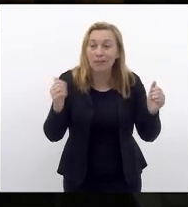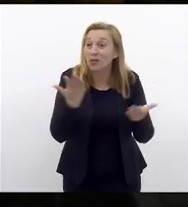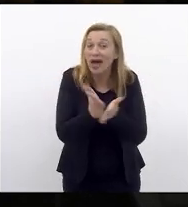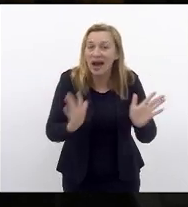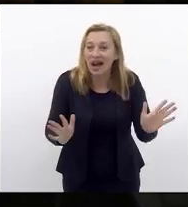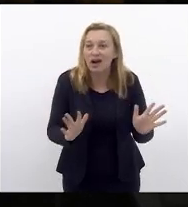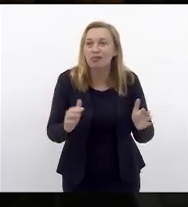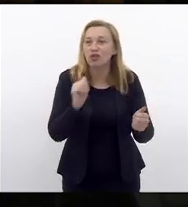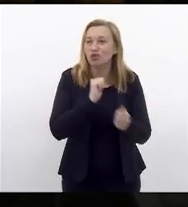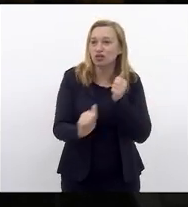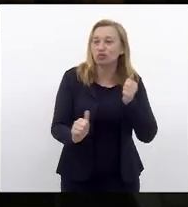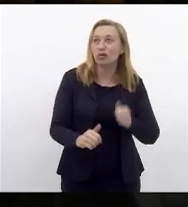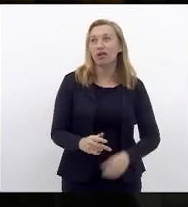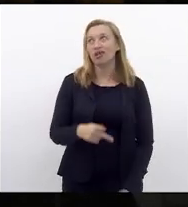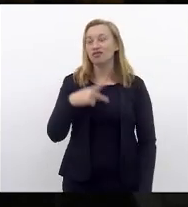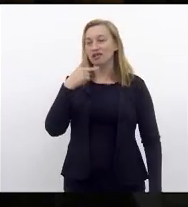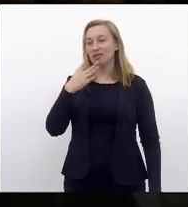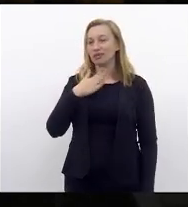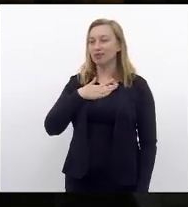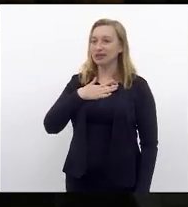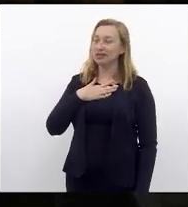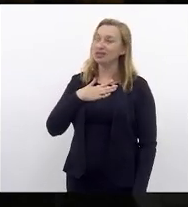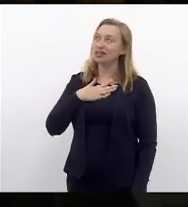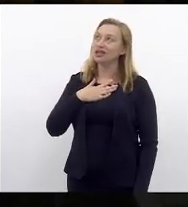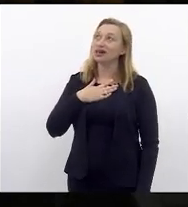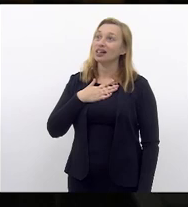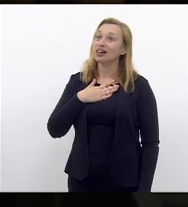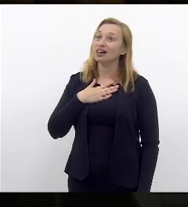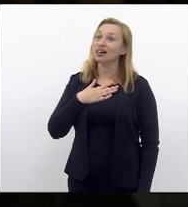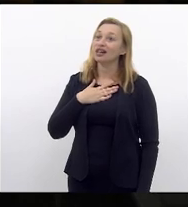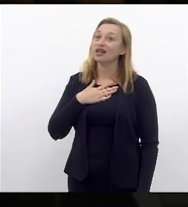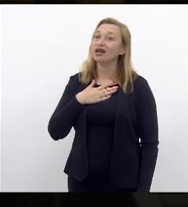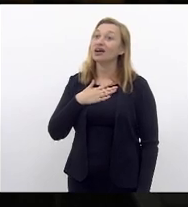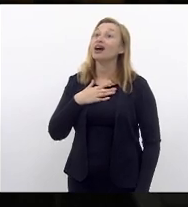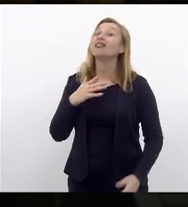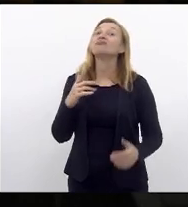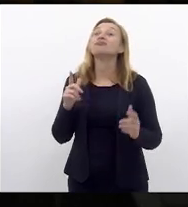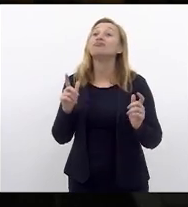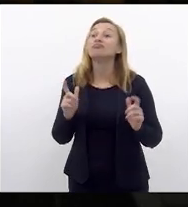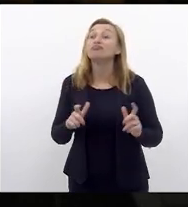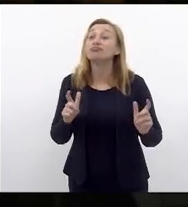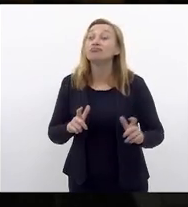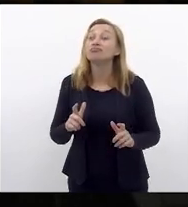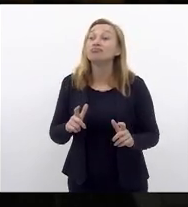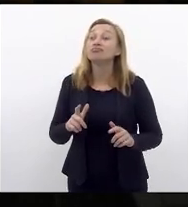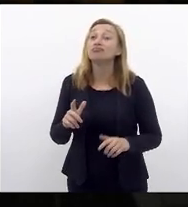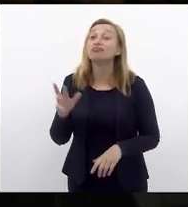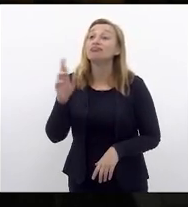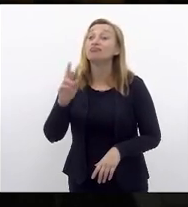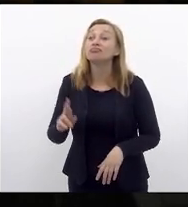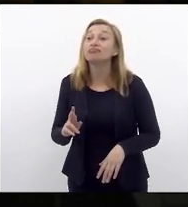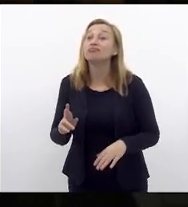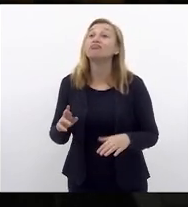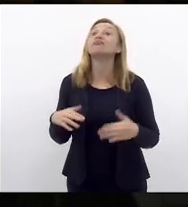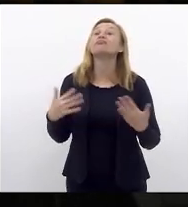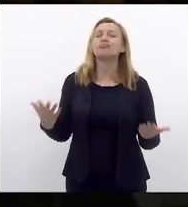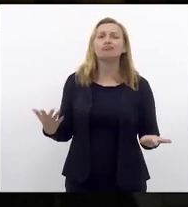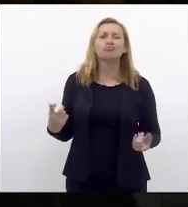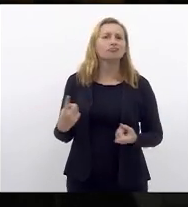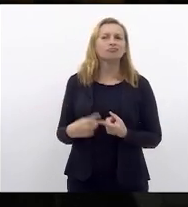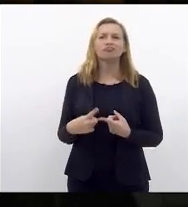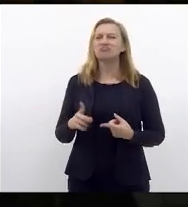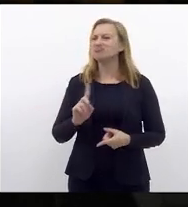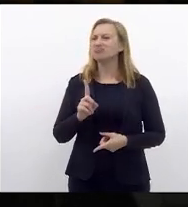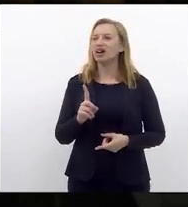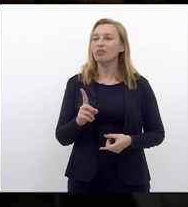acaba o jogo, eu falo assim para mim, cadê tua racionalidade? Né? Porque não era para